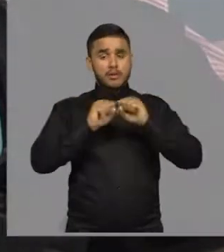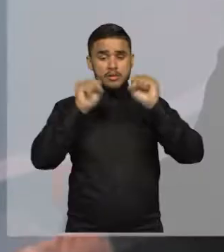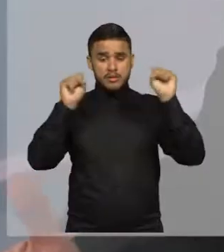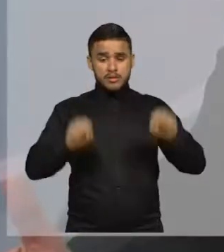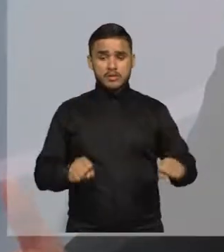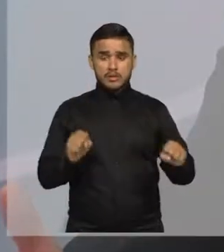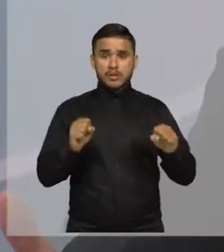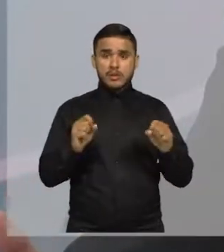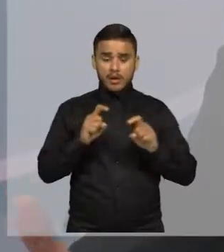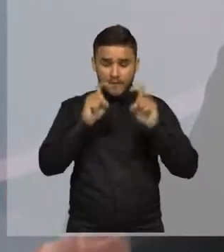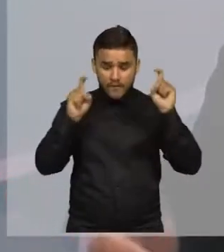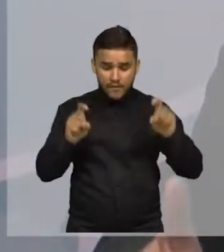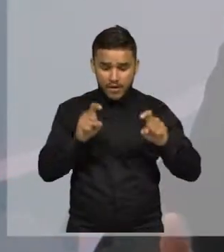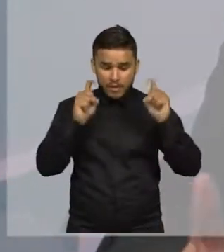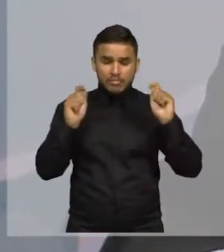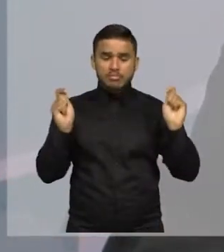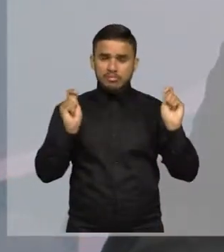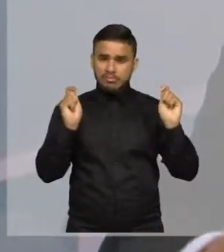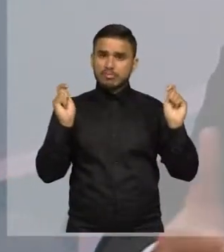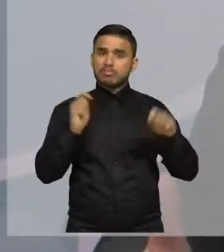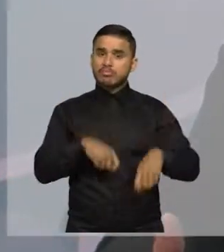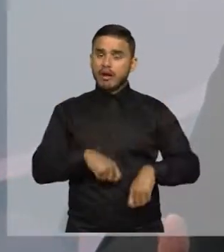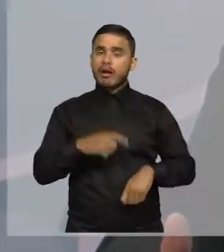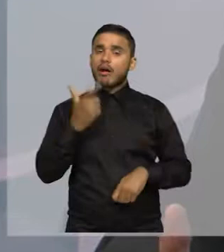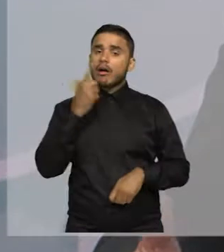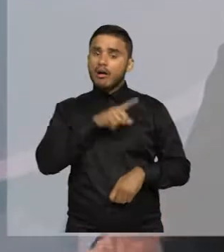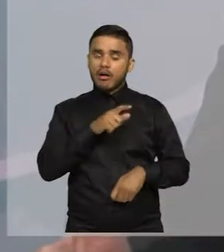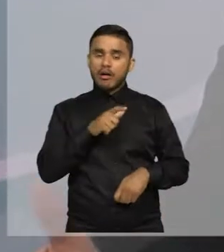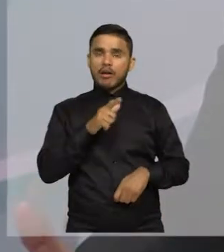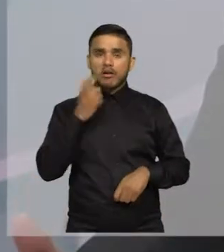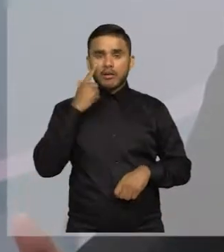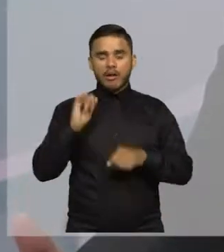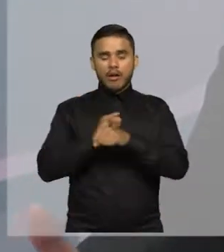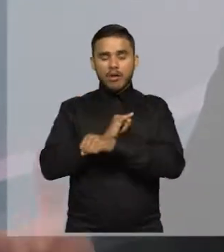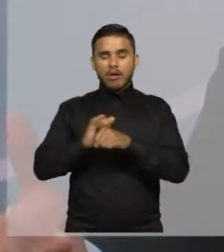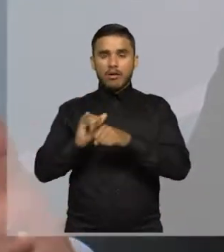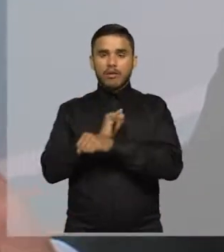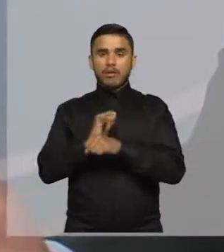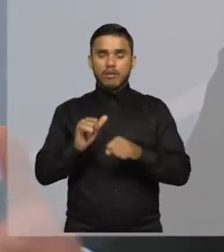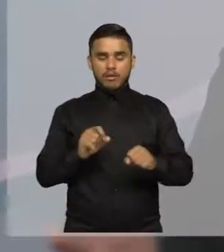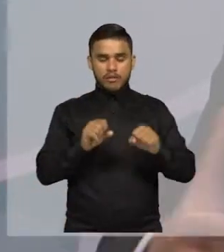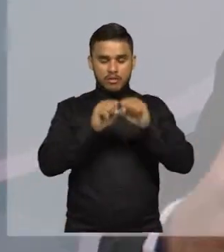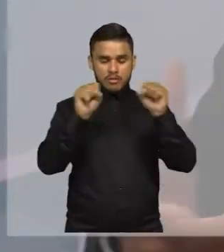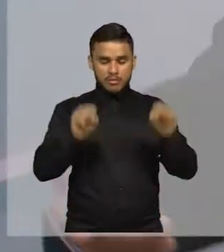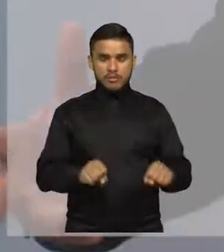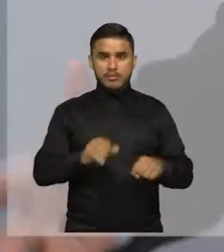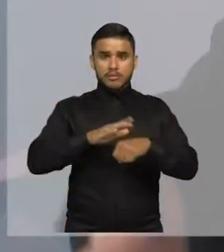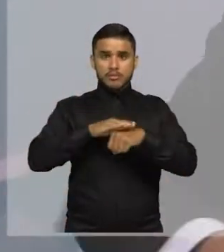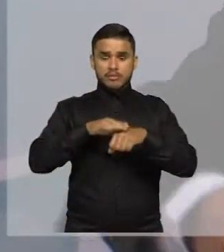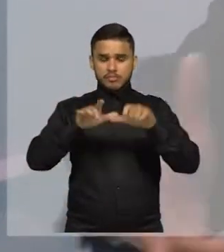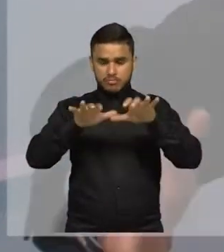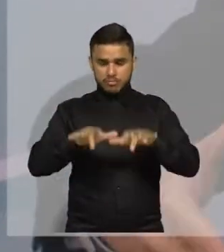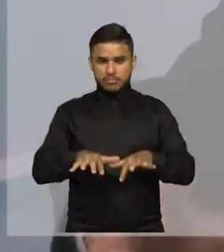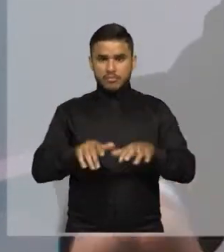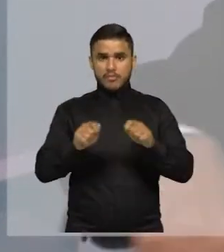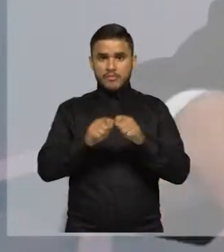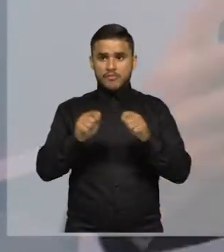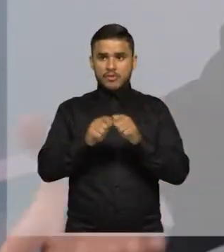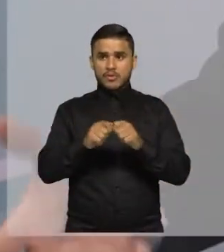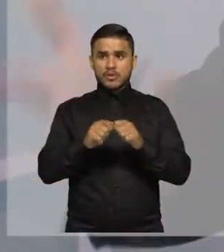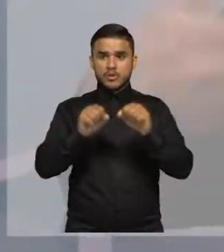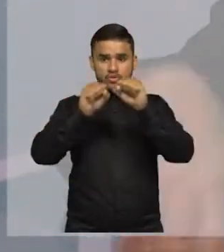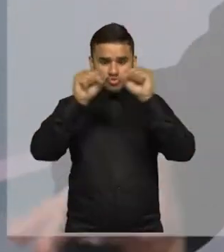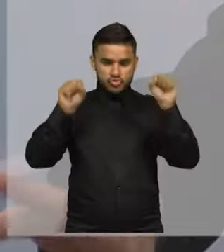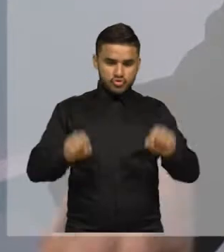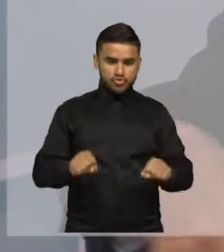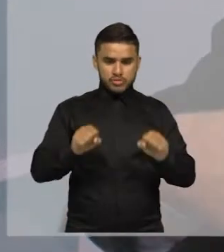que se trata de informática pode ser, de alguma forma, manipulado. A gente sabe disso. Você tem um computador em casa, você chama um técnico e ele faz